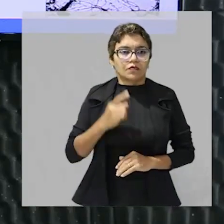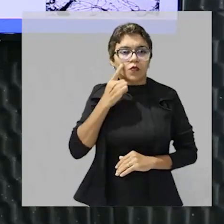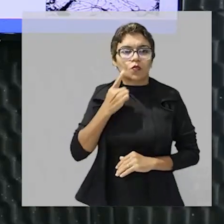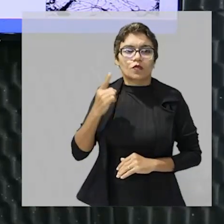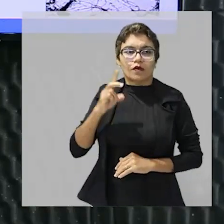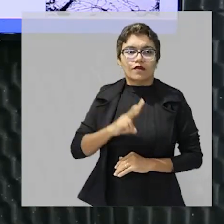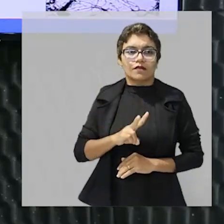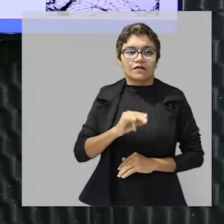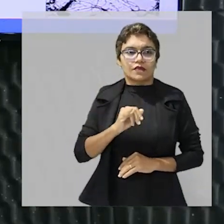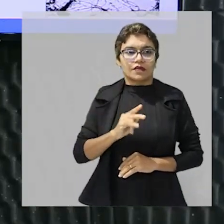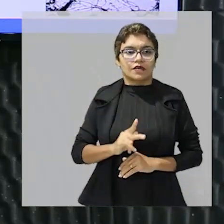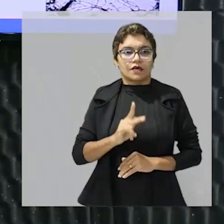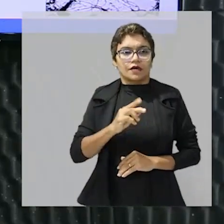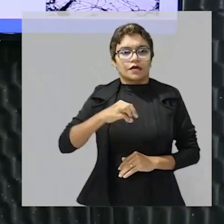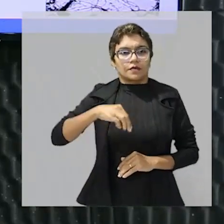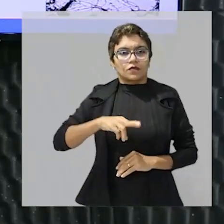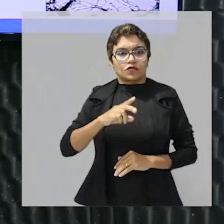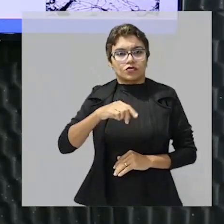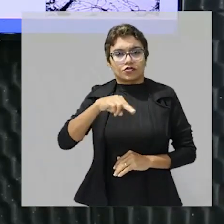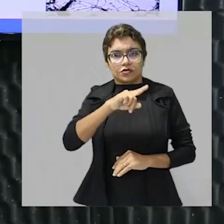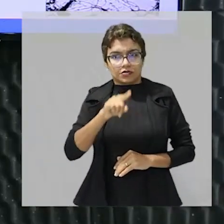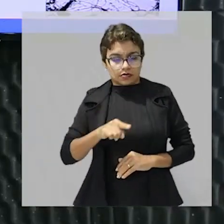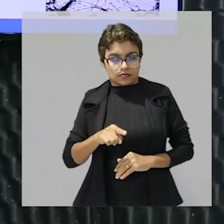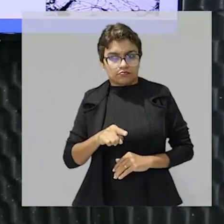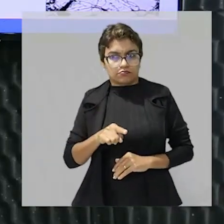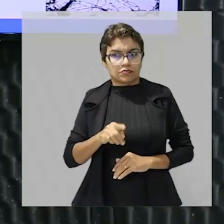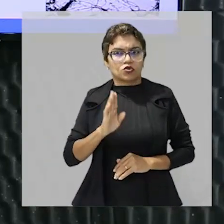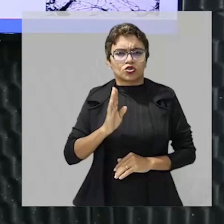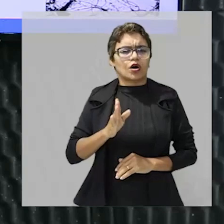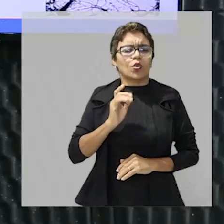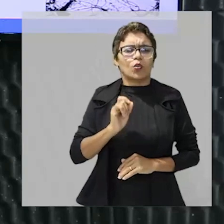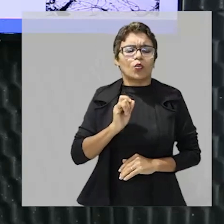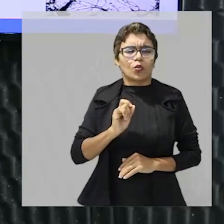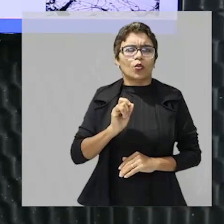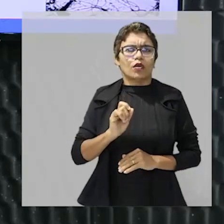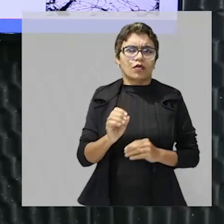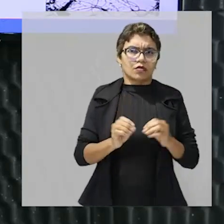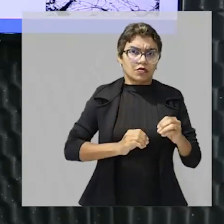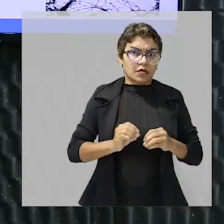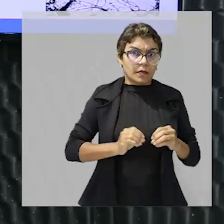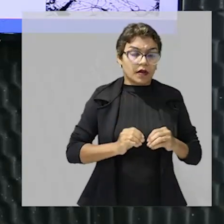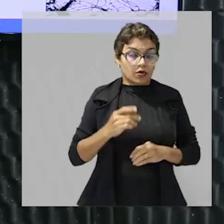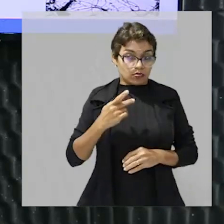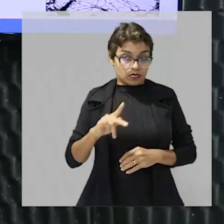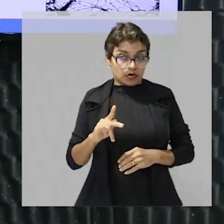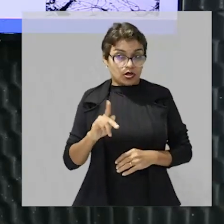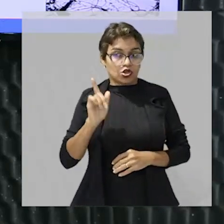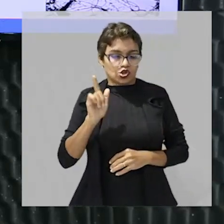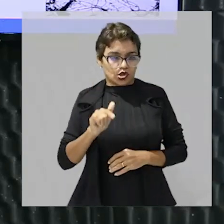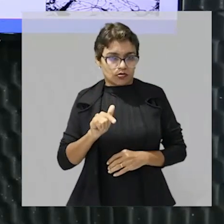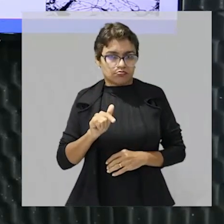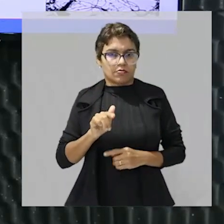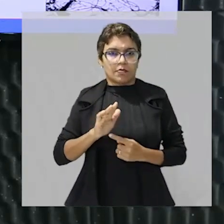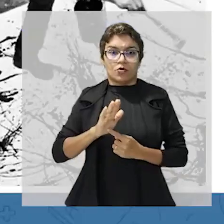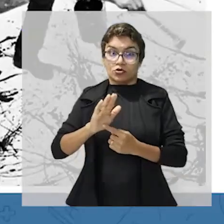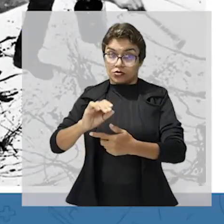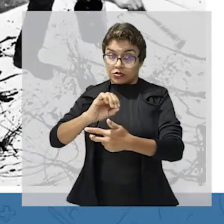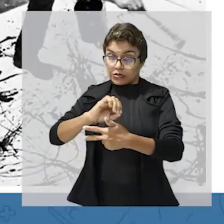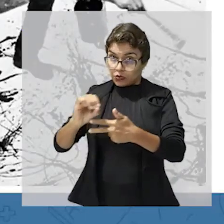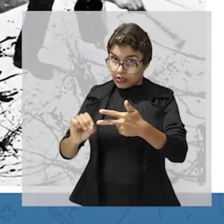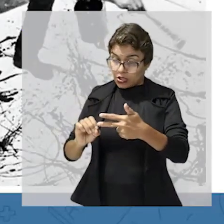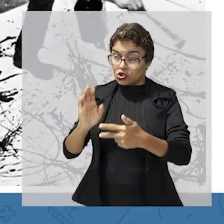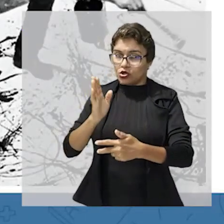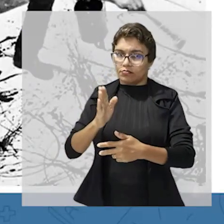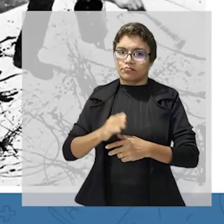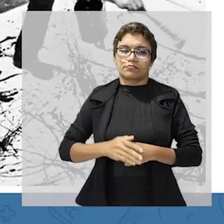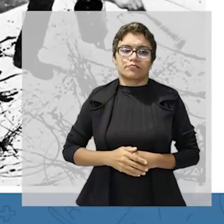Muniz, atenção a esse nome, Vic Muniz, por 2 ou 3 vezes, as obras dele já foram tratadas no Enem. A Vic